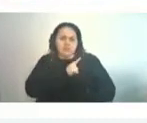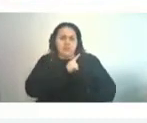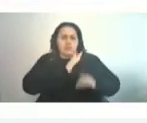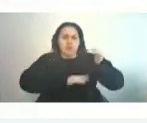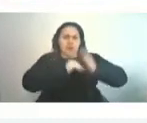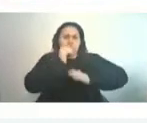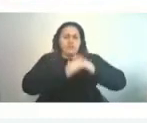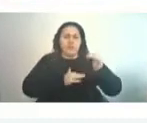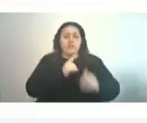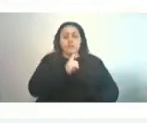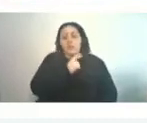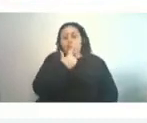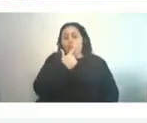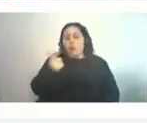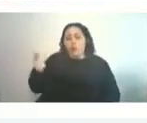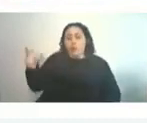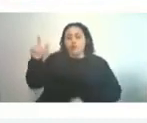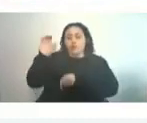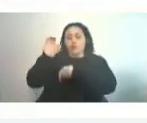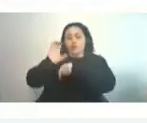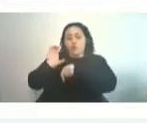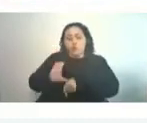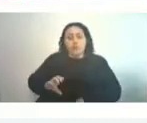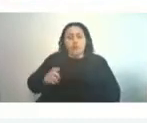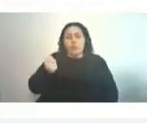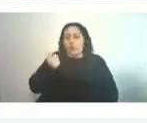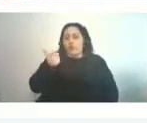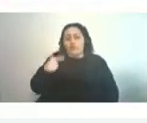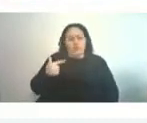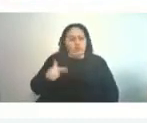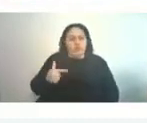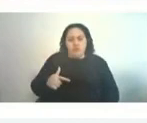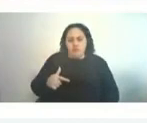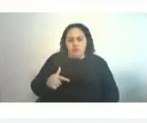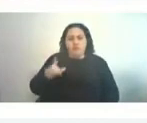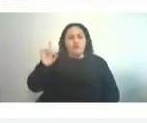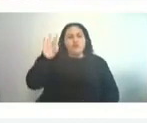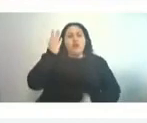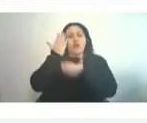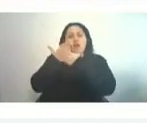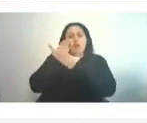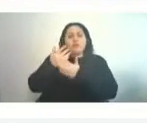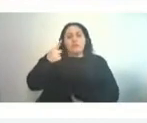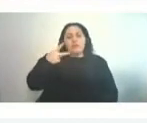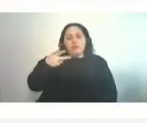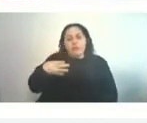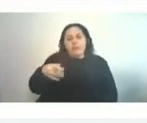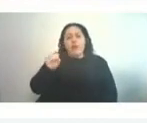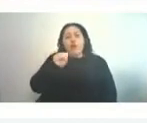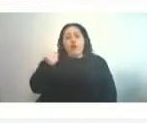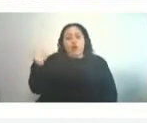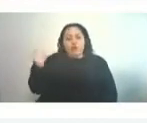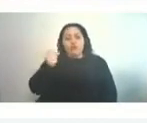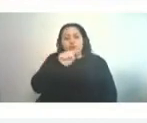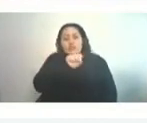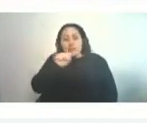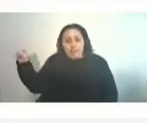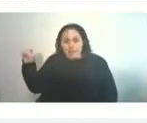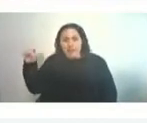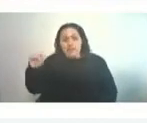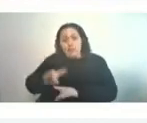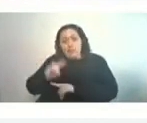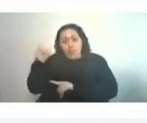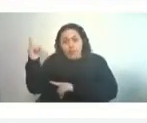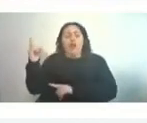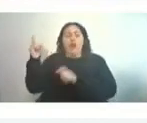não acontece, fica só lá no final do curso, no estágio, quando o aluno é que vai sair para olhar realmente onde é que o